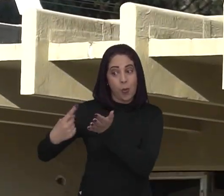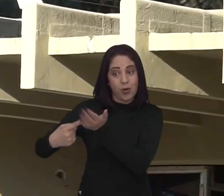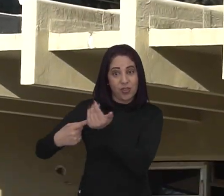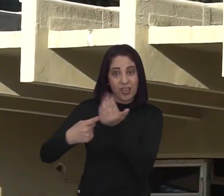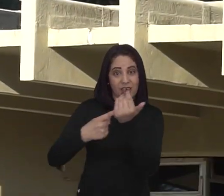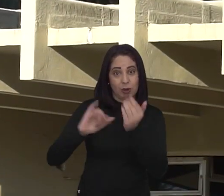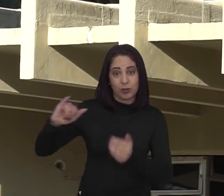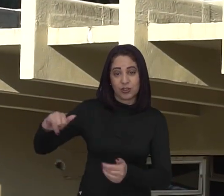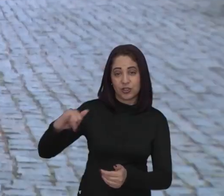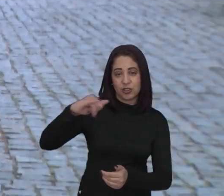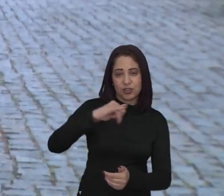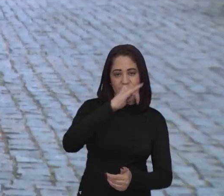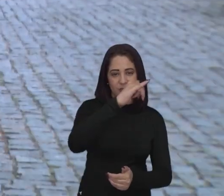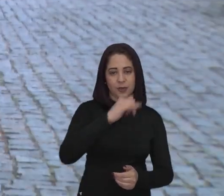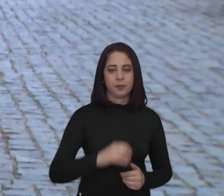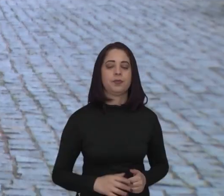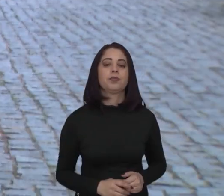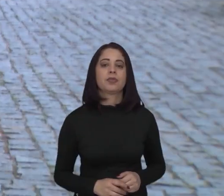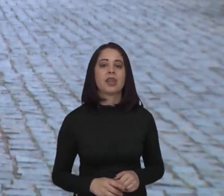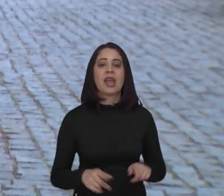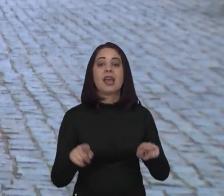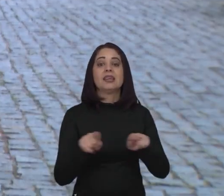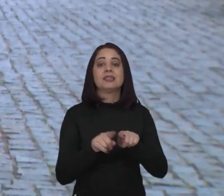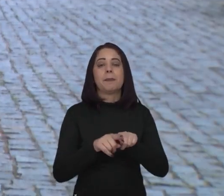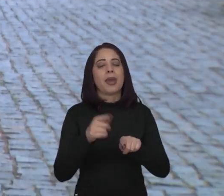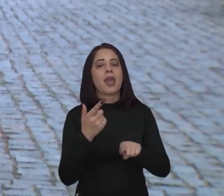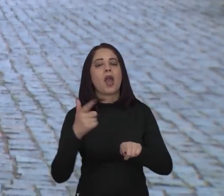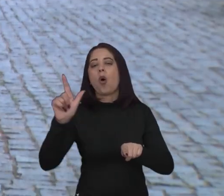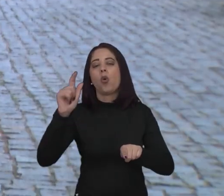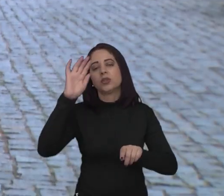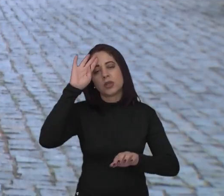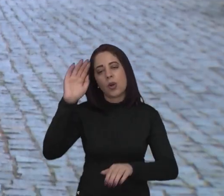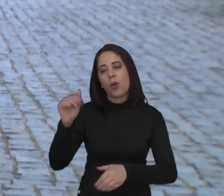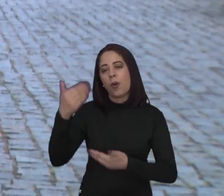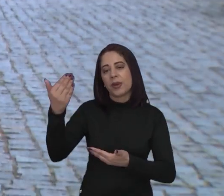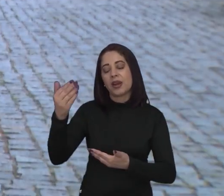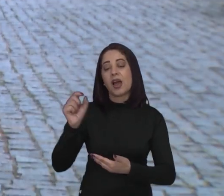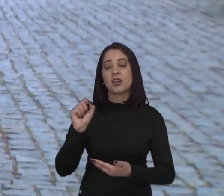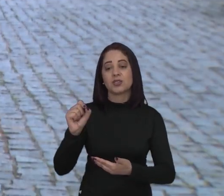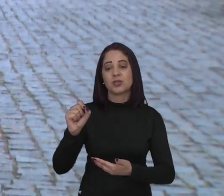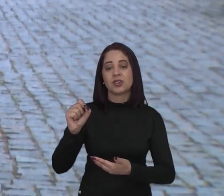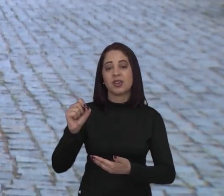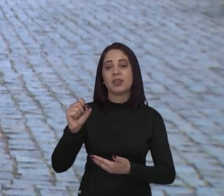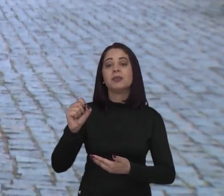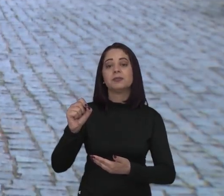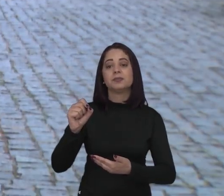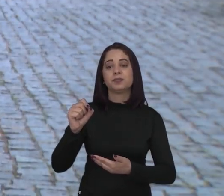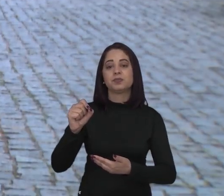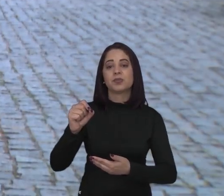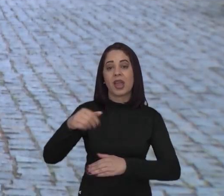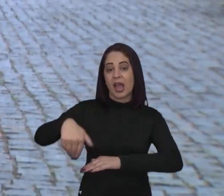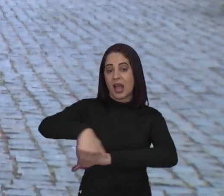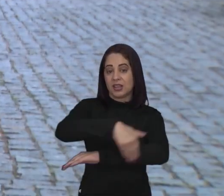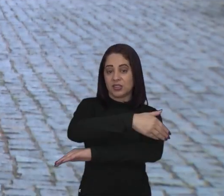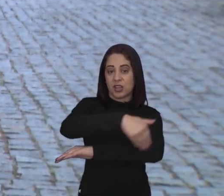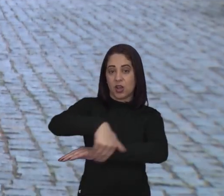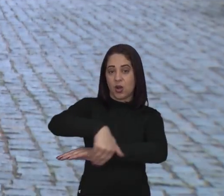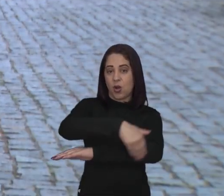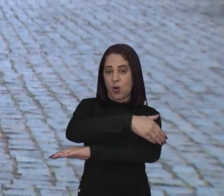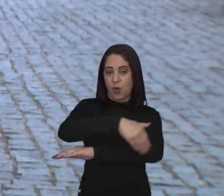Tecnologia Aeroespacial. Outra forma de lembrar dos feitos do militar é essa passagem aqui, próxima à rodovia dos